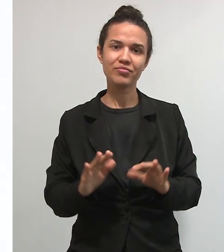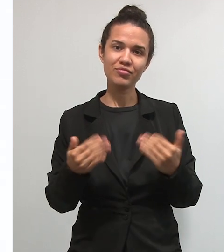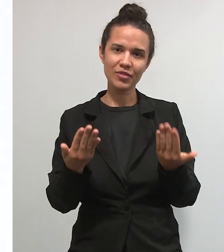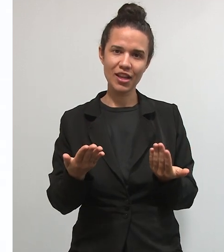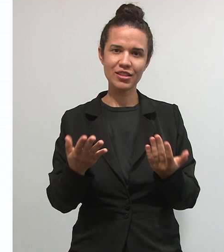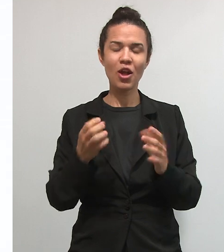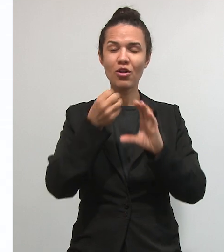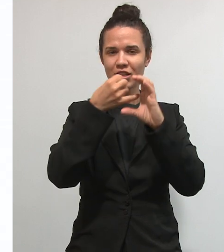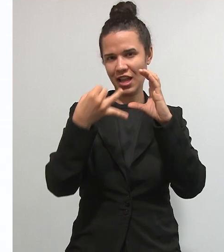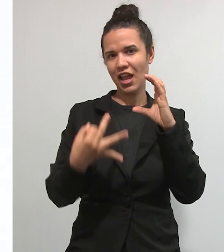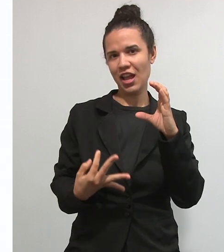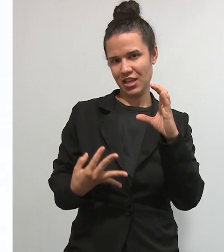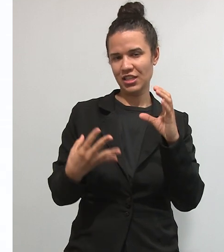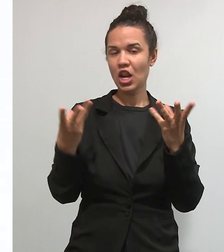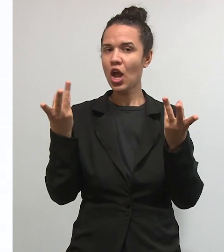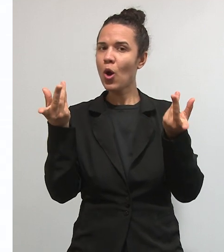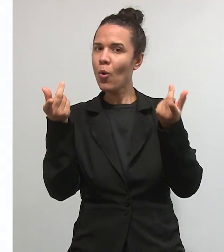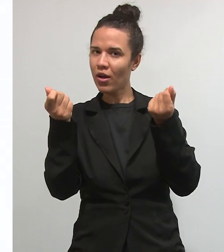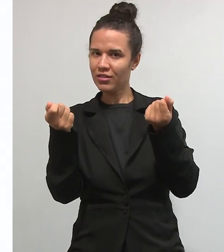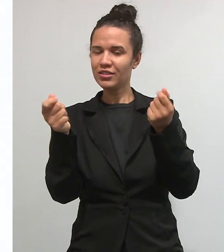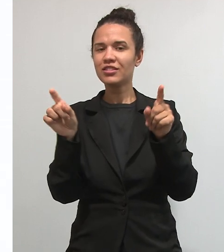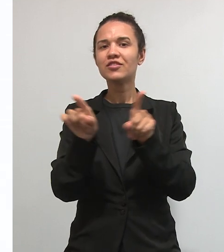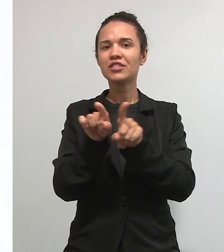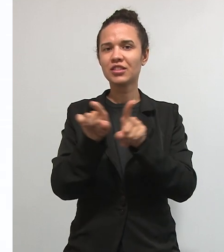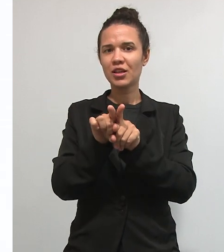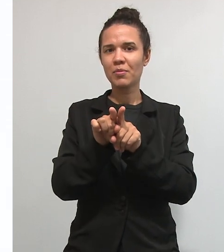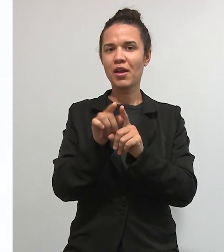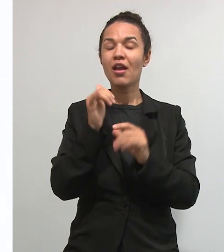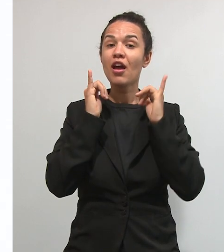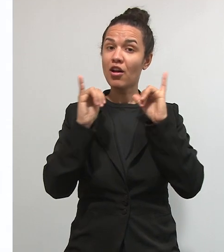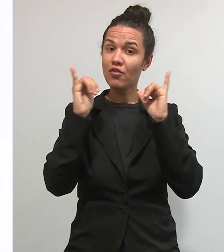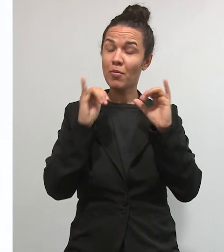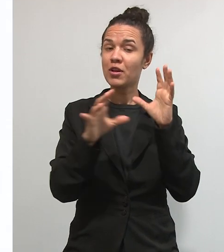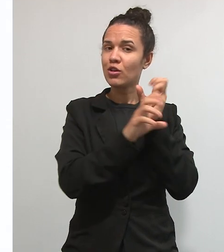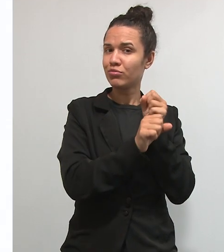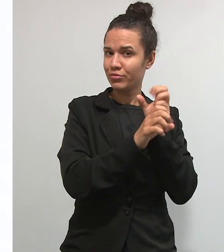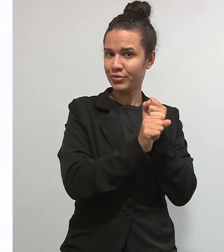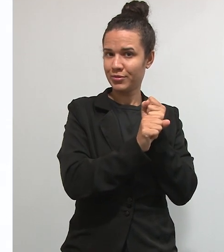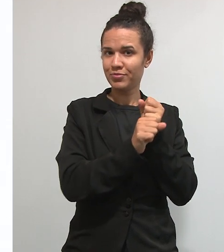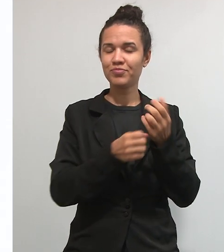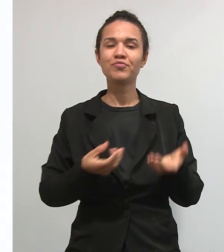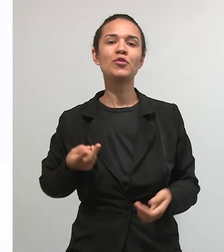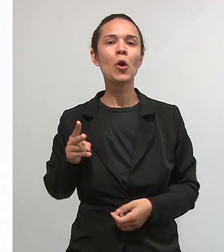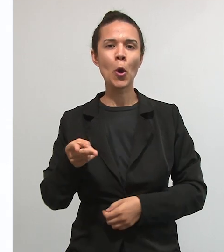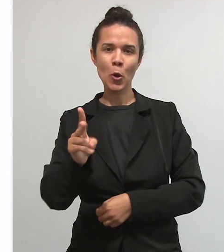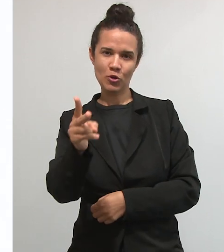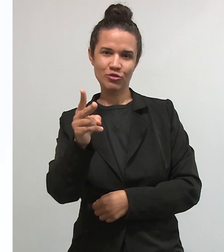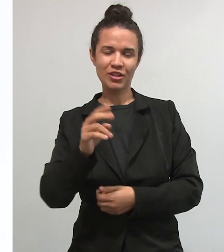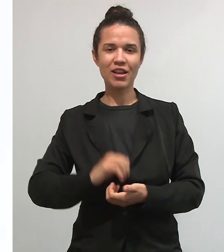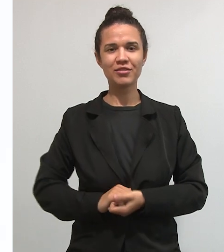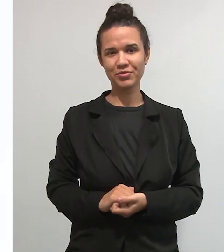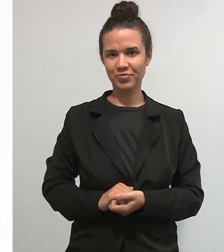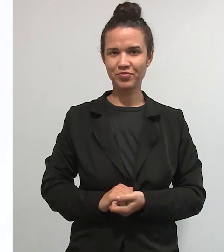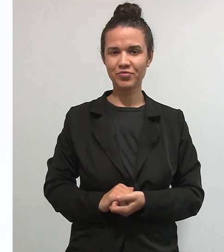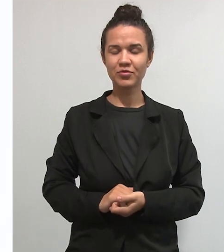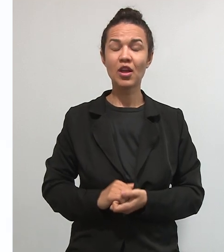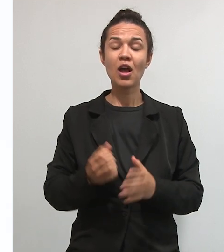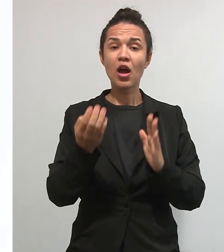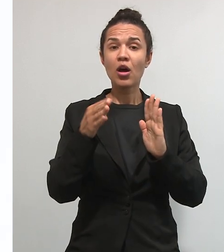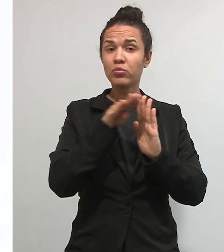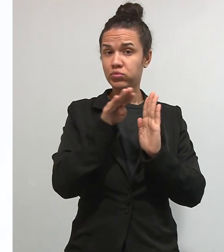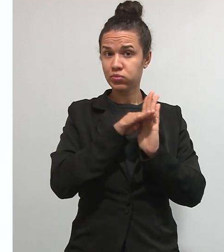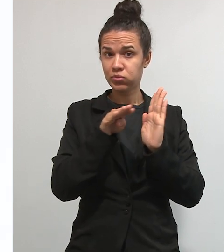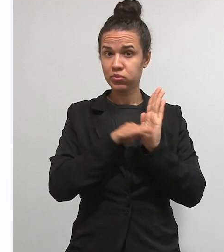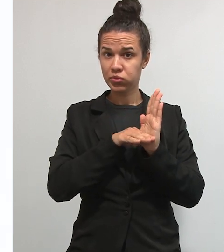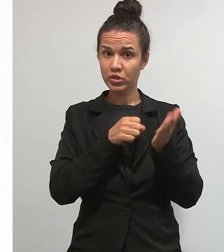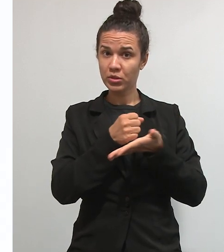as características qualitativas de informação contábil. Vamos dar sequência então aos princípios contábeis.